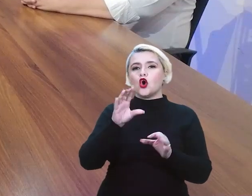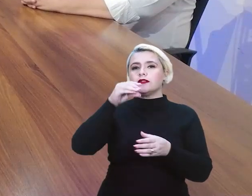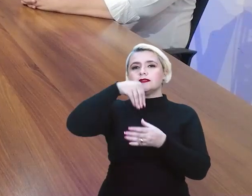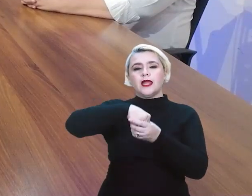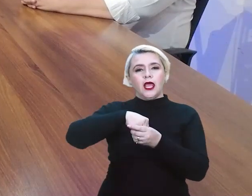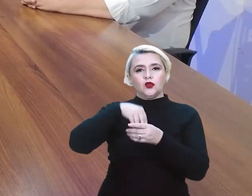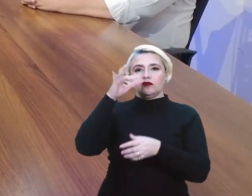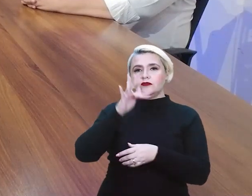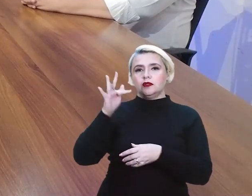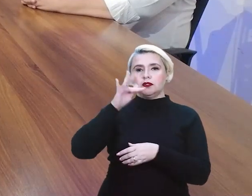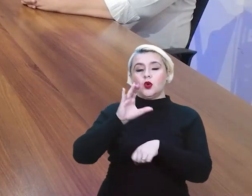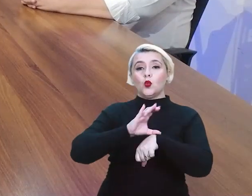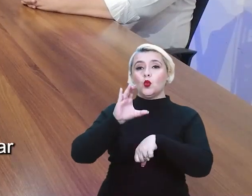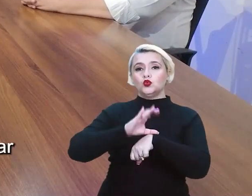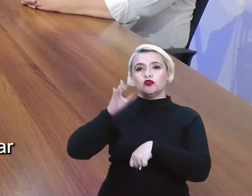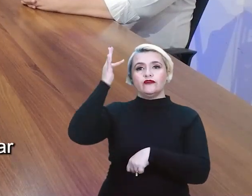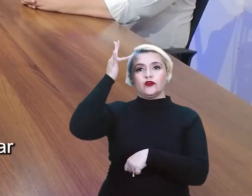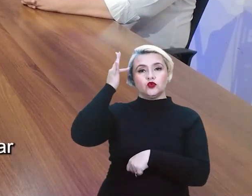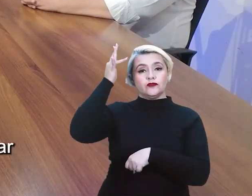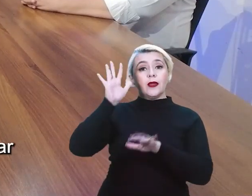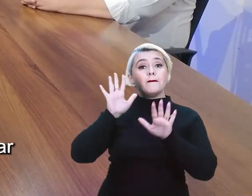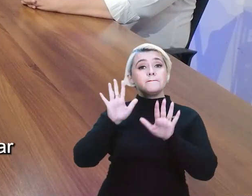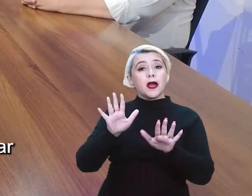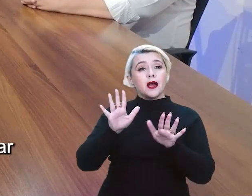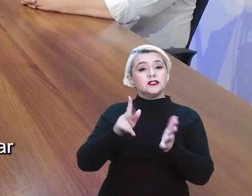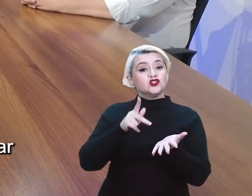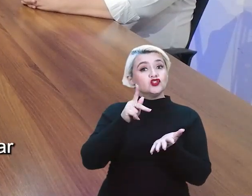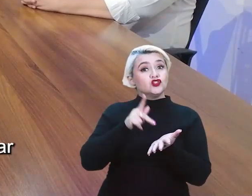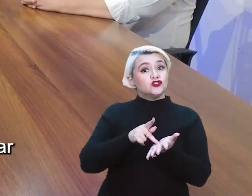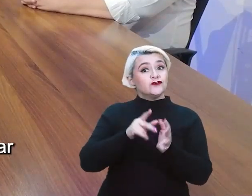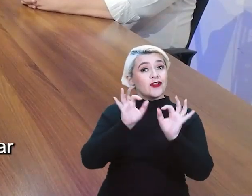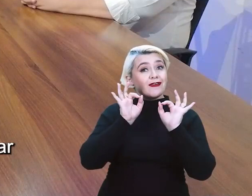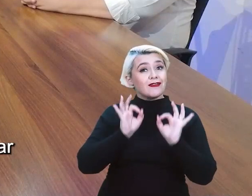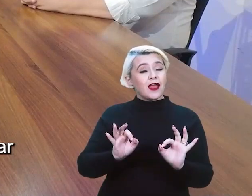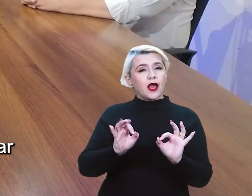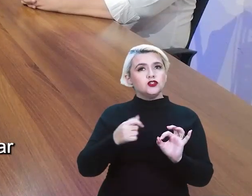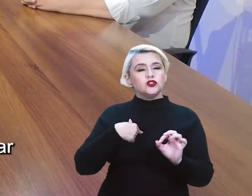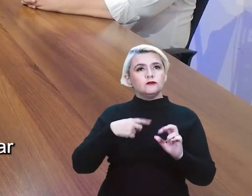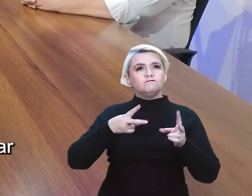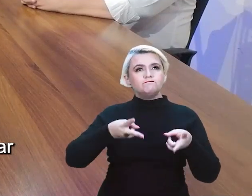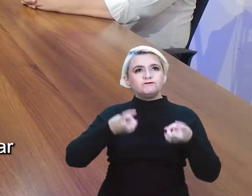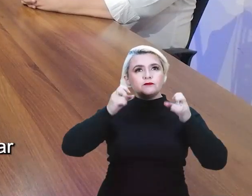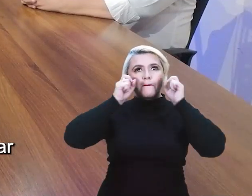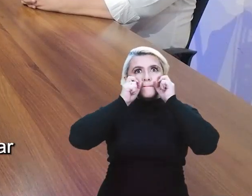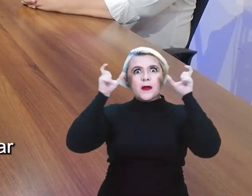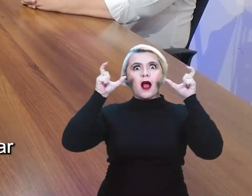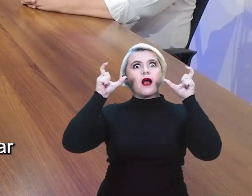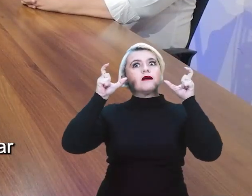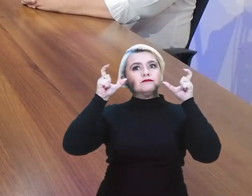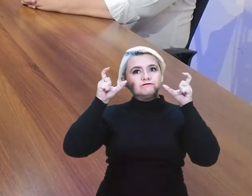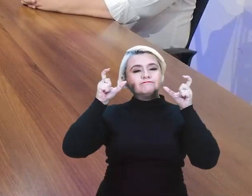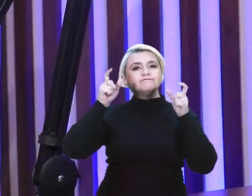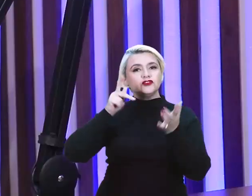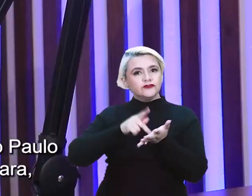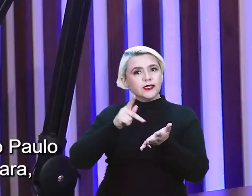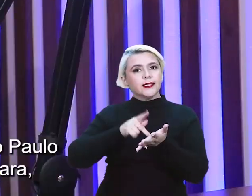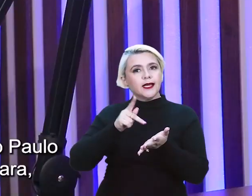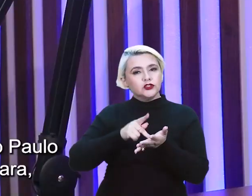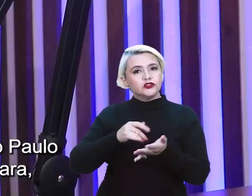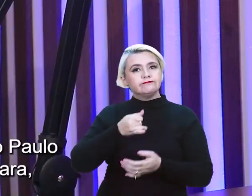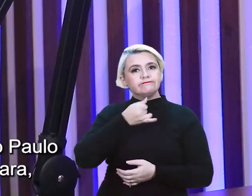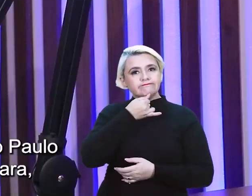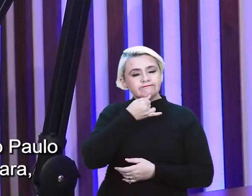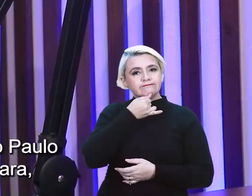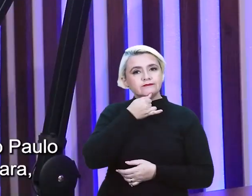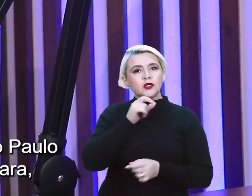no curso universidade. de filosofia. Mas o fato que me fez acordar para esta realidade triste Uhum. é